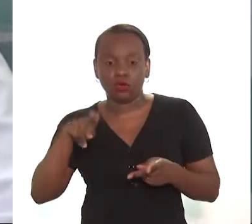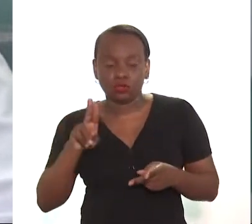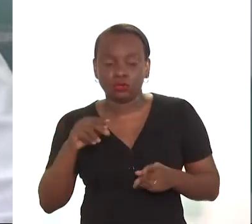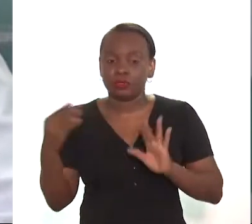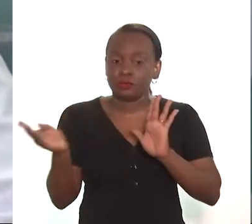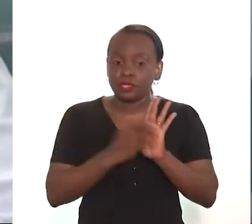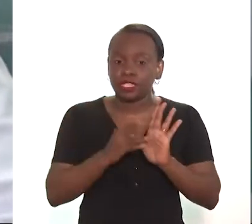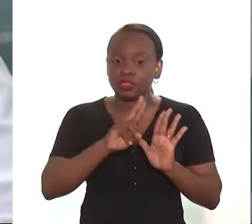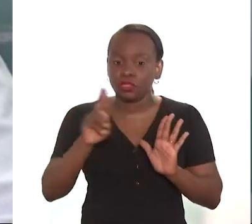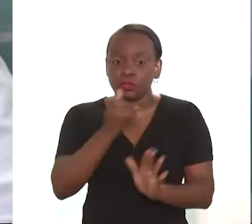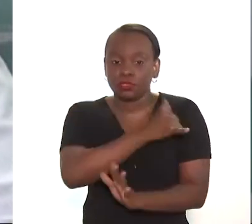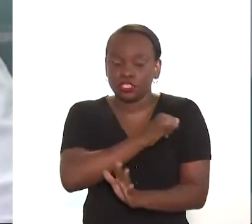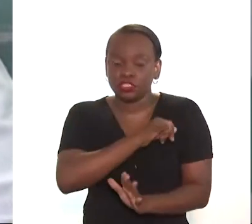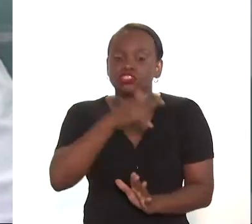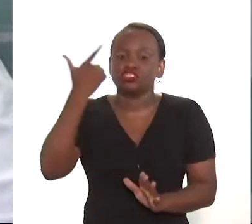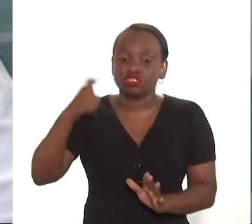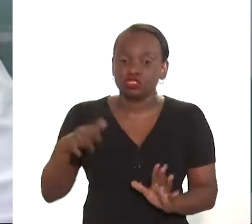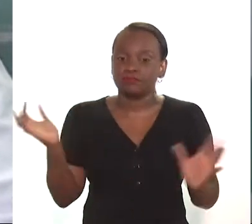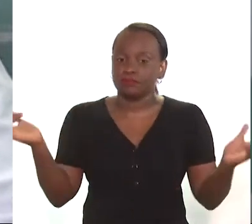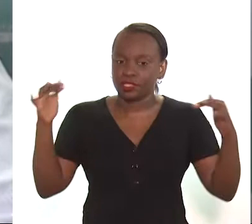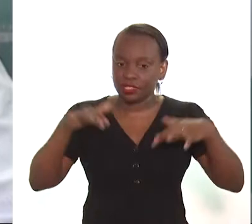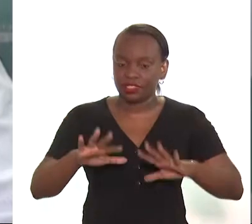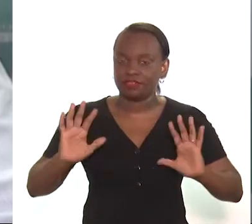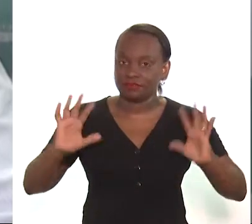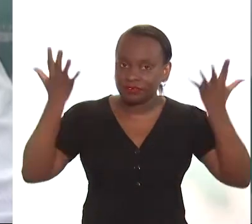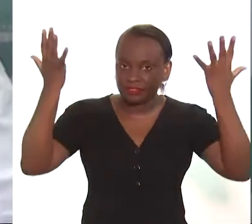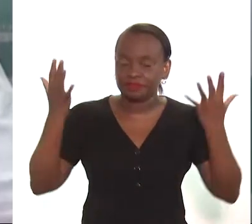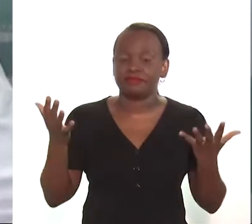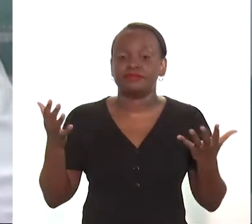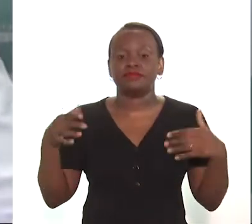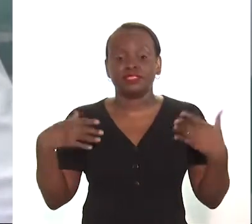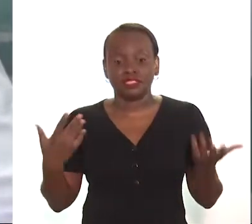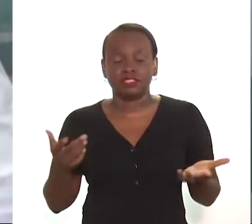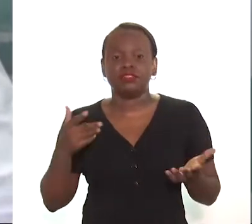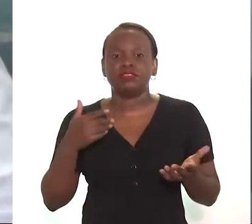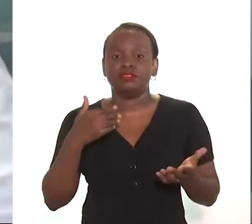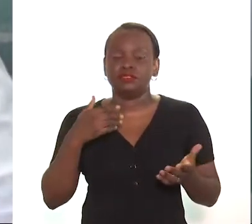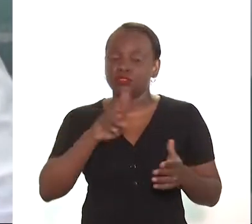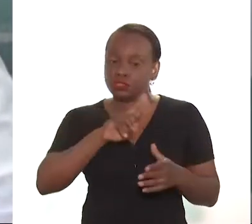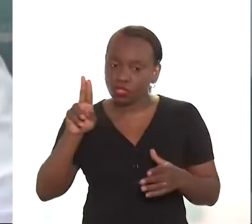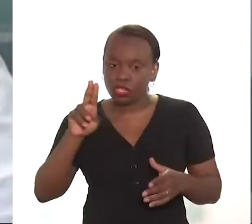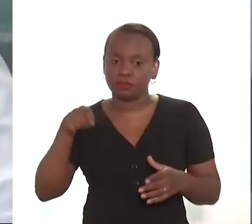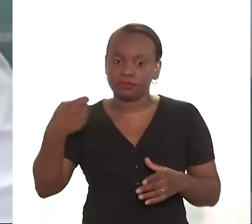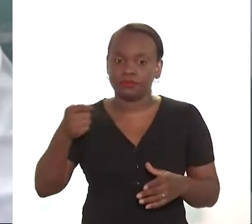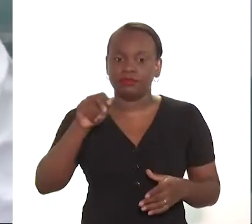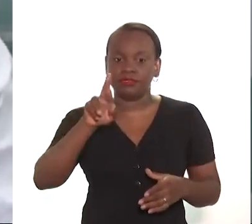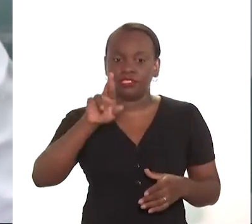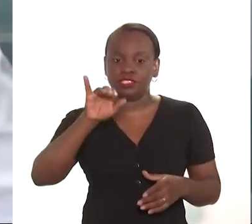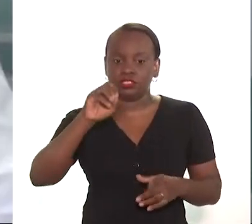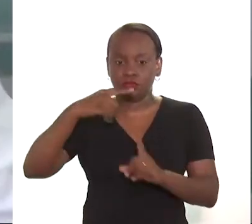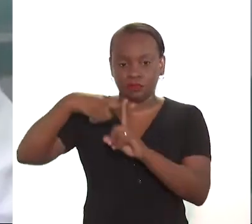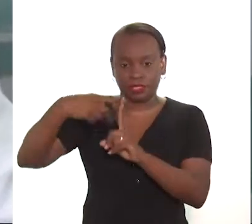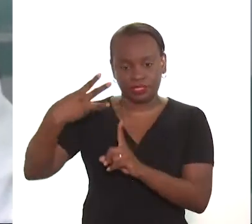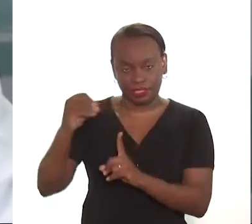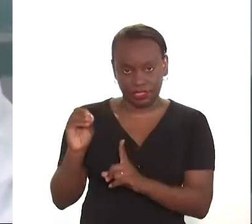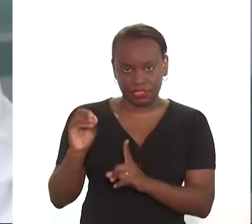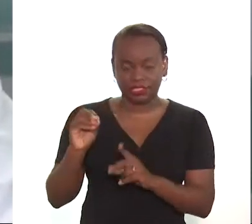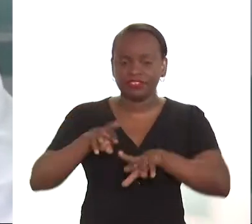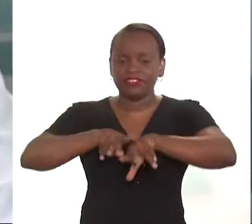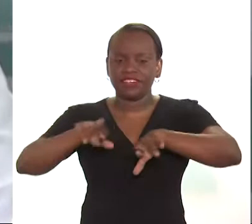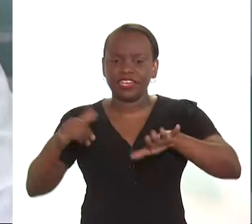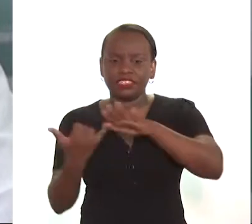para escrever o Rio de Janeiro para sediar novamente essa comemoração. E nós nominamos de Rio+30. E